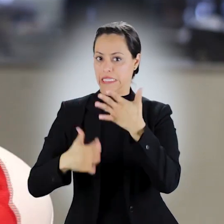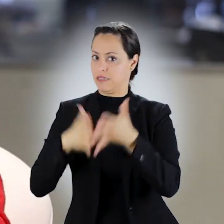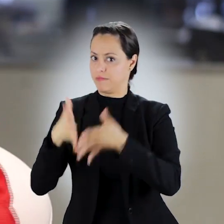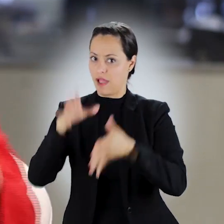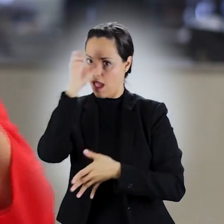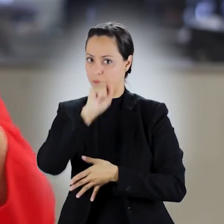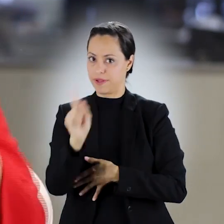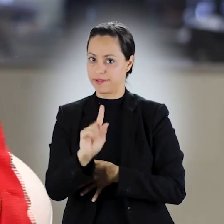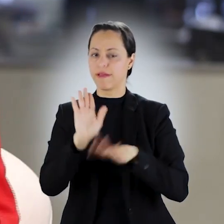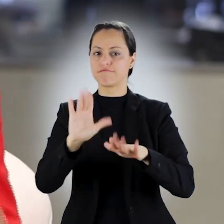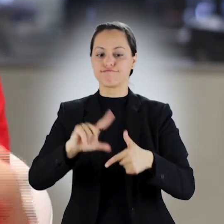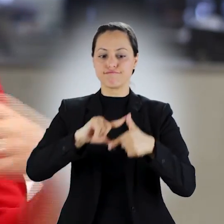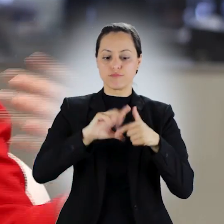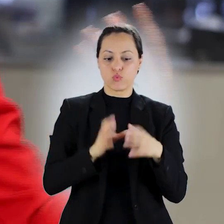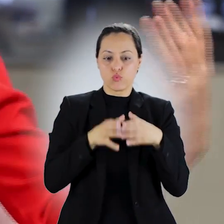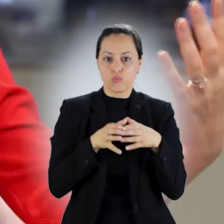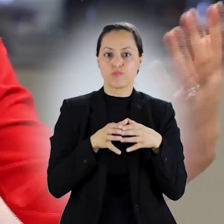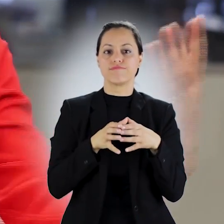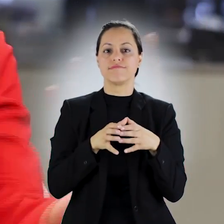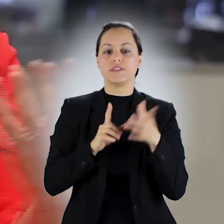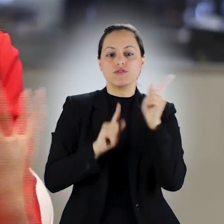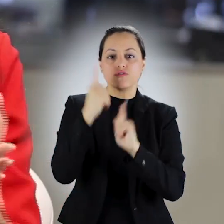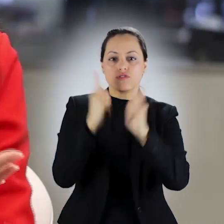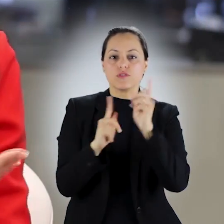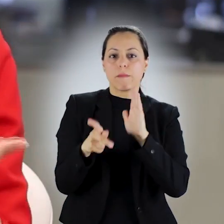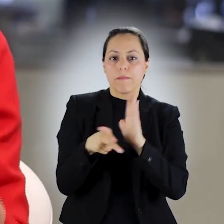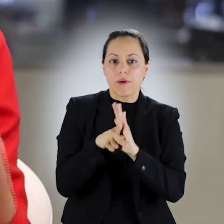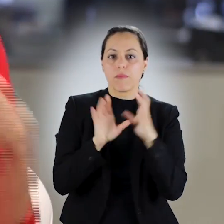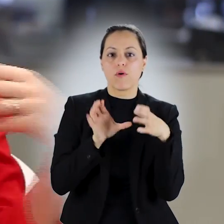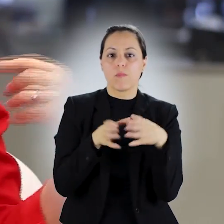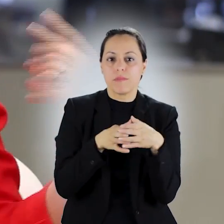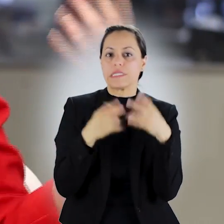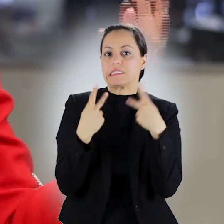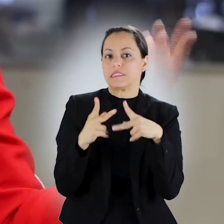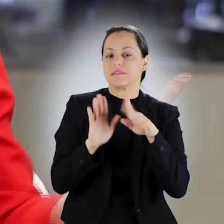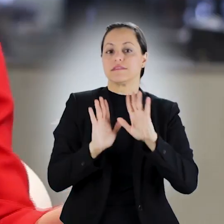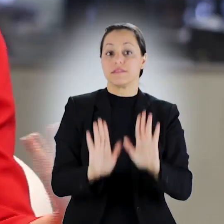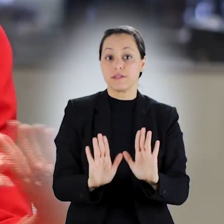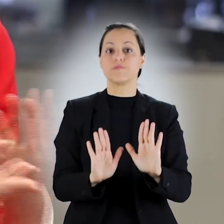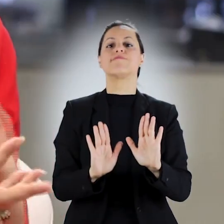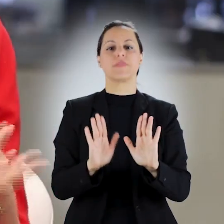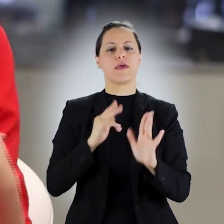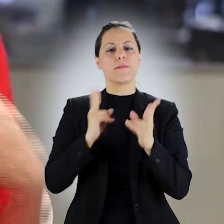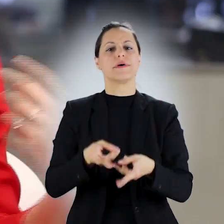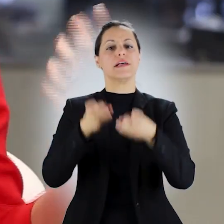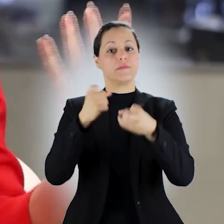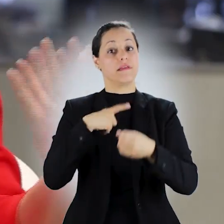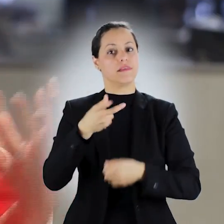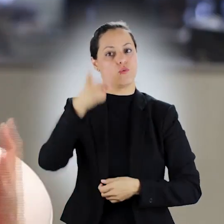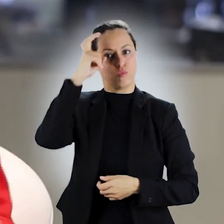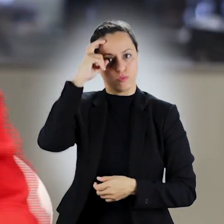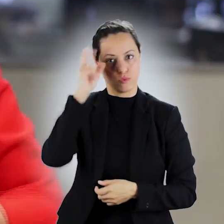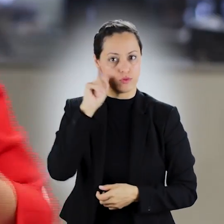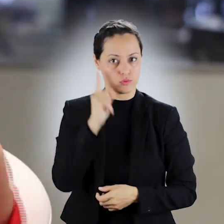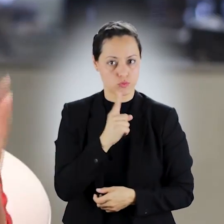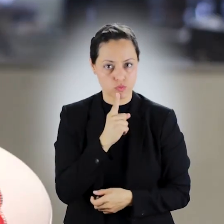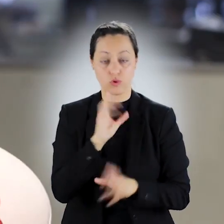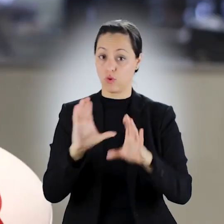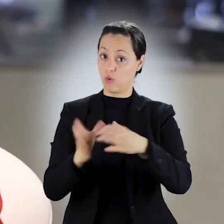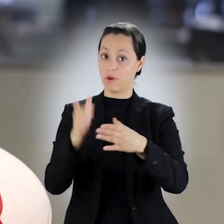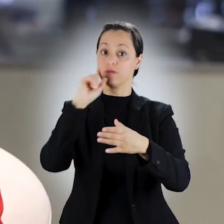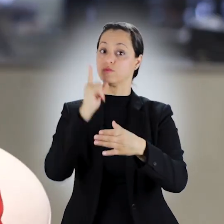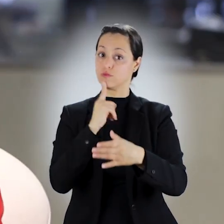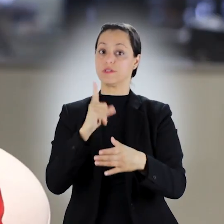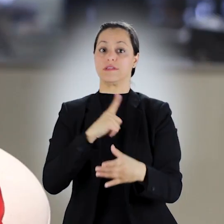no mundo dele, com gestos dele, na comunidade dele. Então percebi que existe uma cultura surda, a comunidade surda, um outro jeito